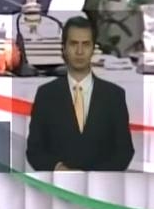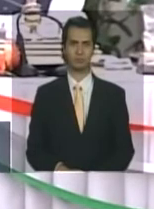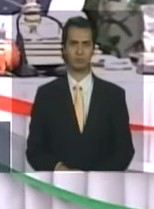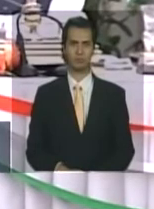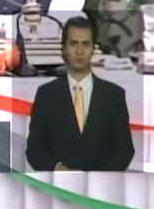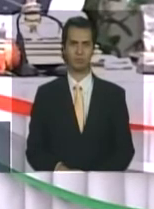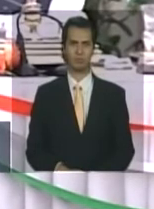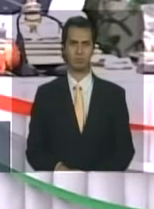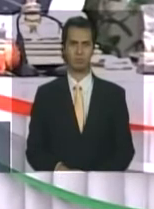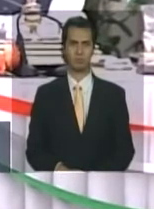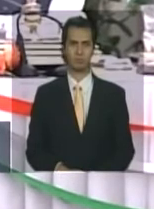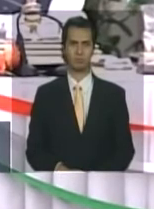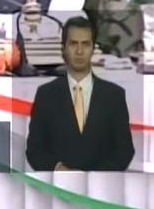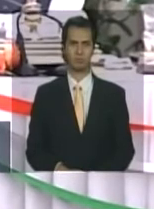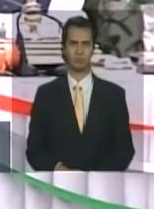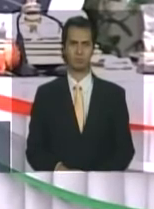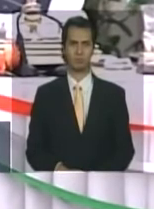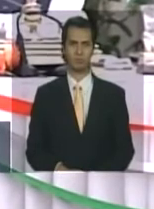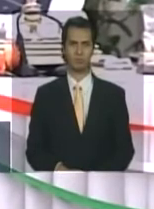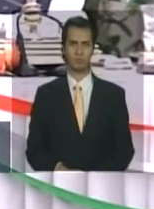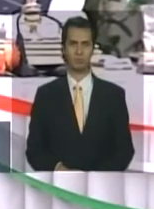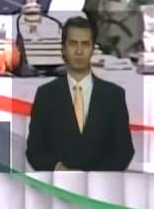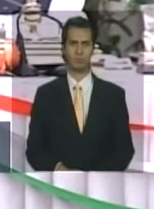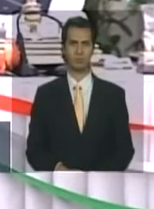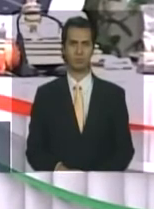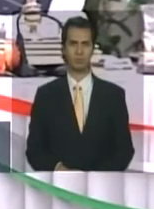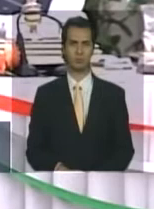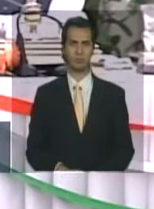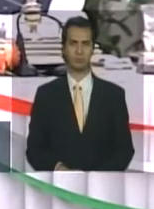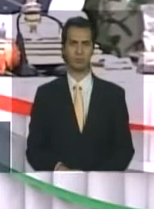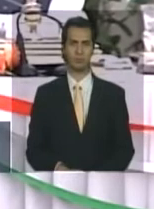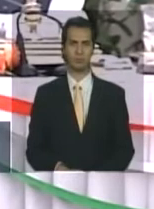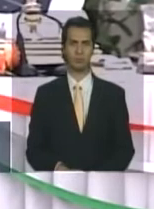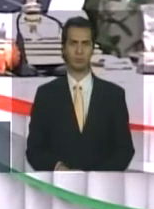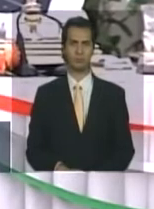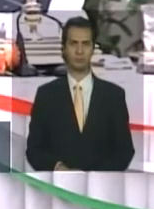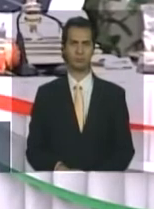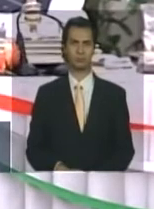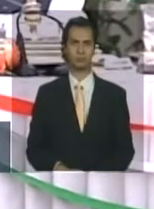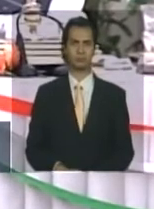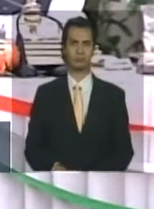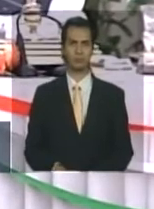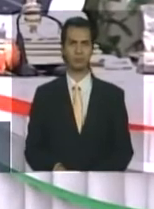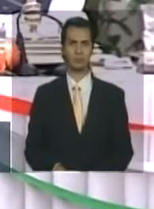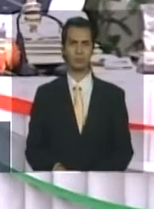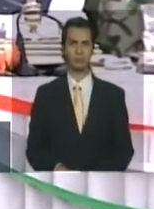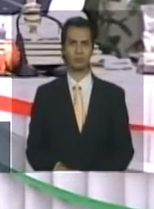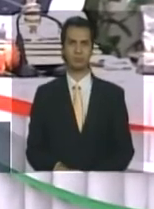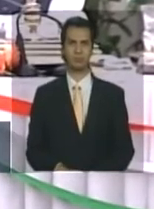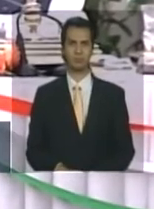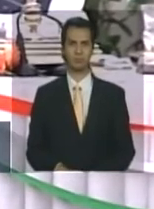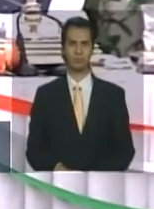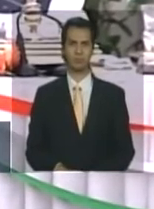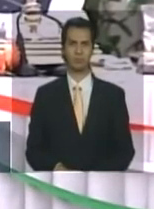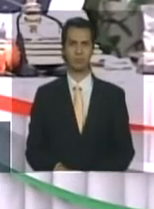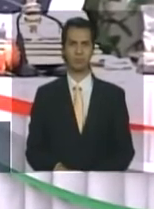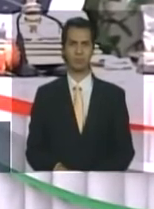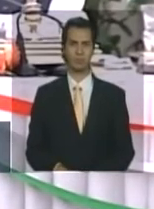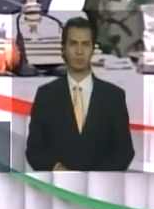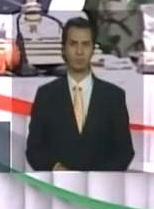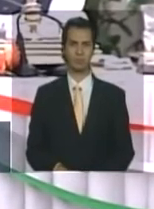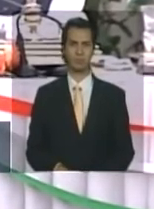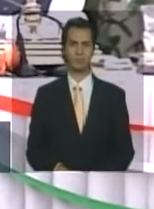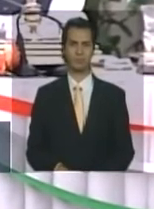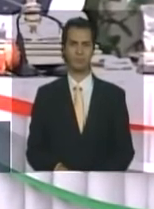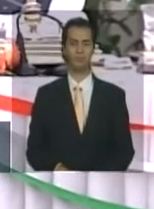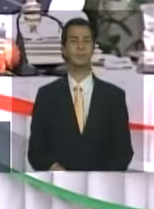hospital equipment, all of which are key, including civil nuclear energy, amongst others. Em matéria